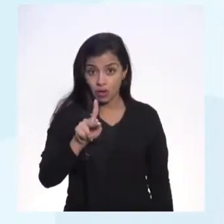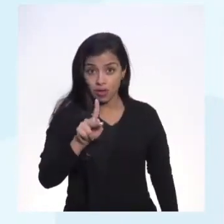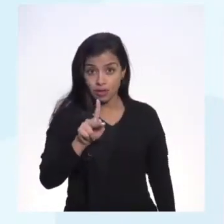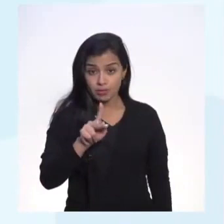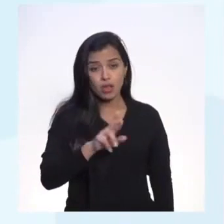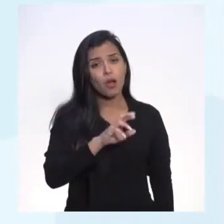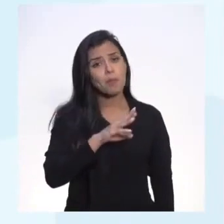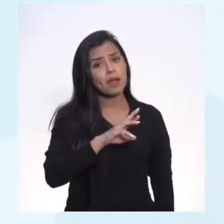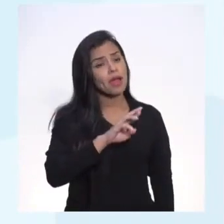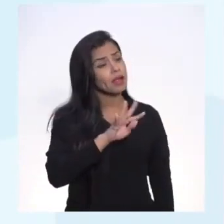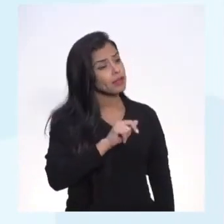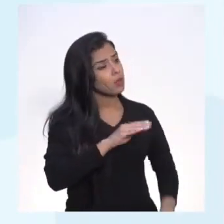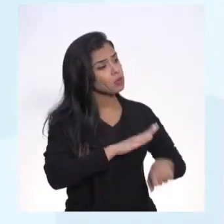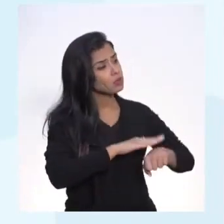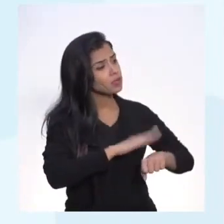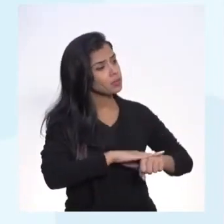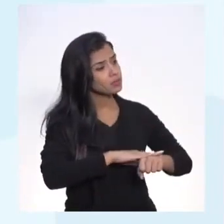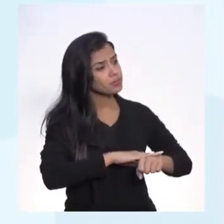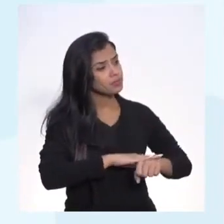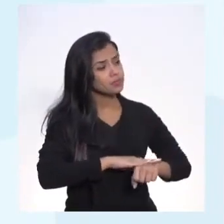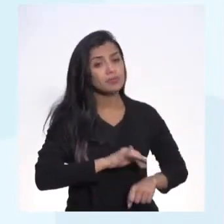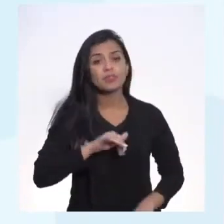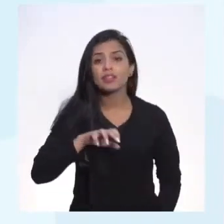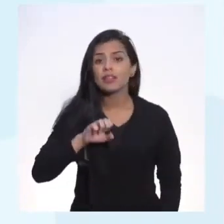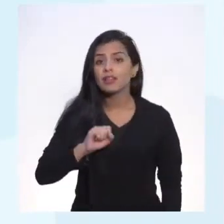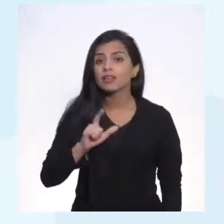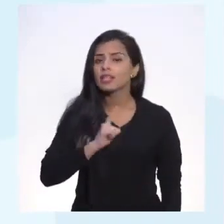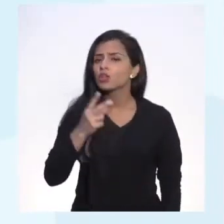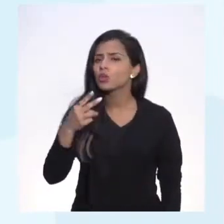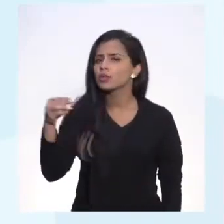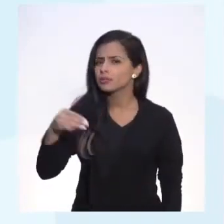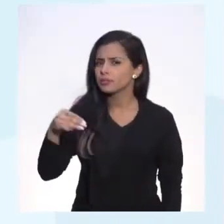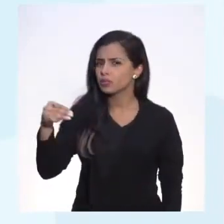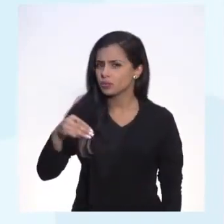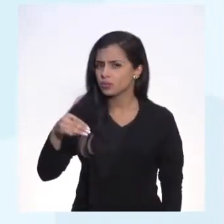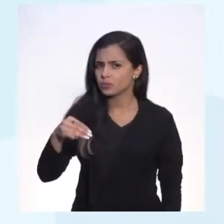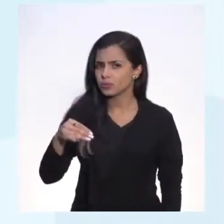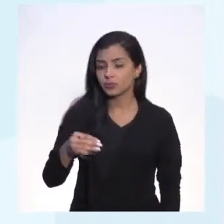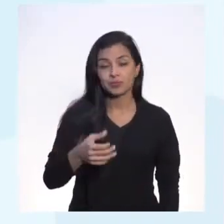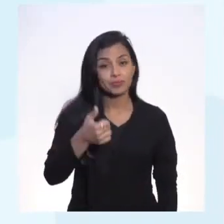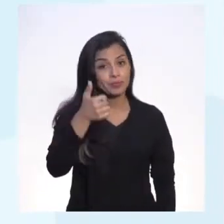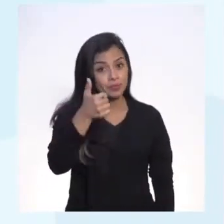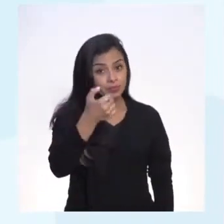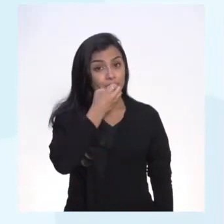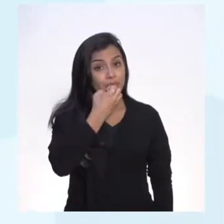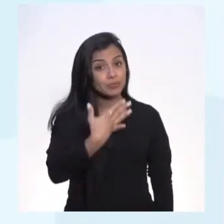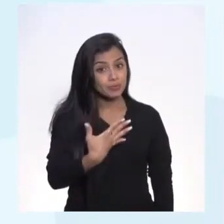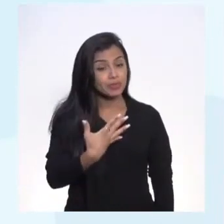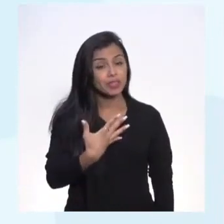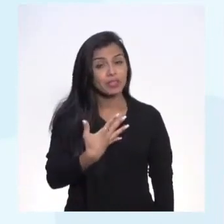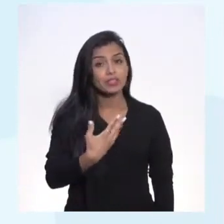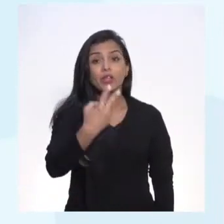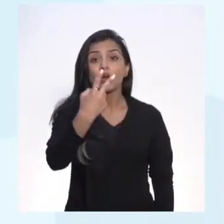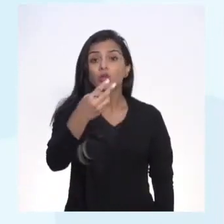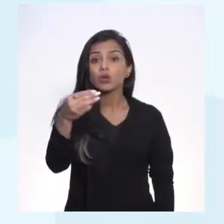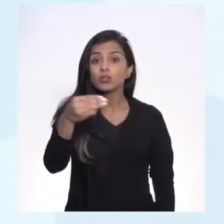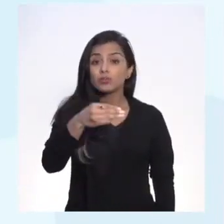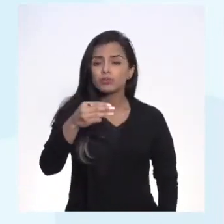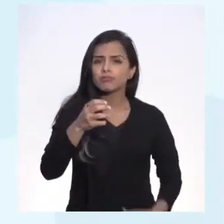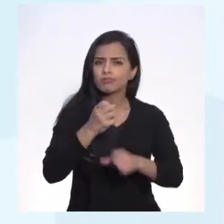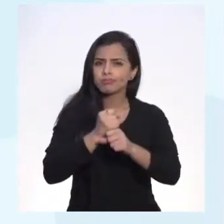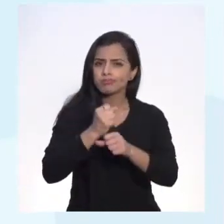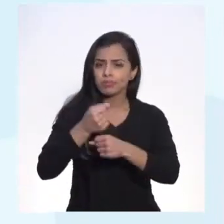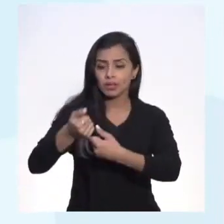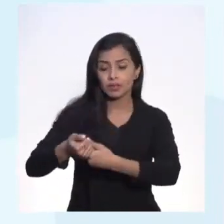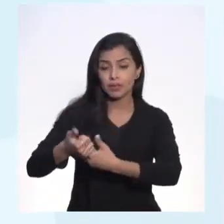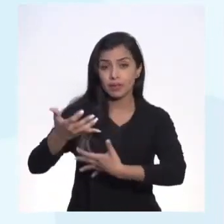Professora Roberta, quanto tempo? Professora Inês, eles terão 2 minutos para essa atividade. Muito bem. Então, põe no